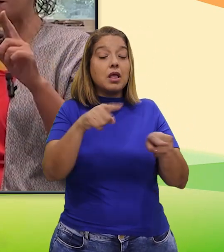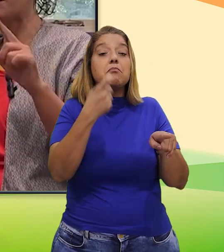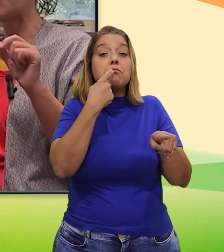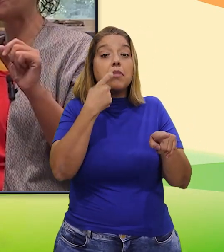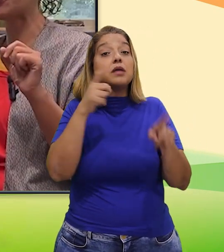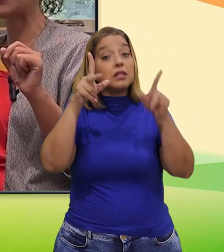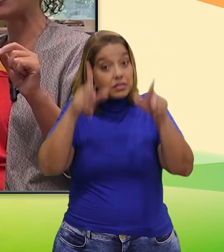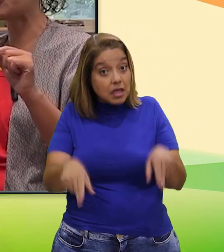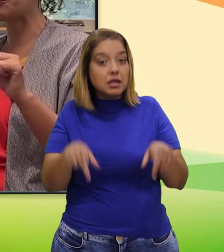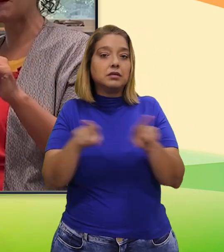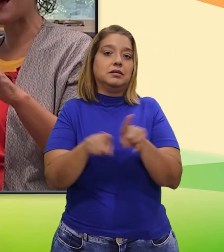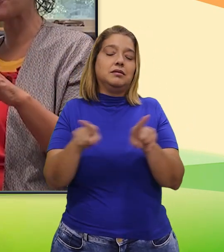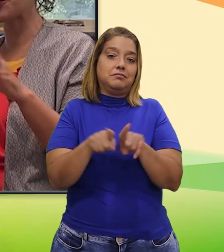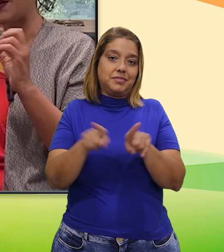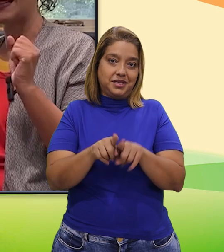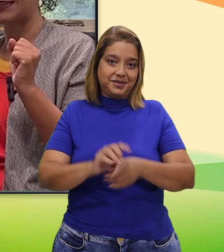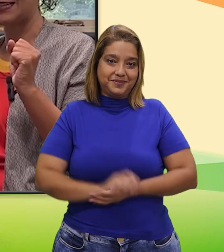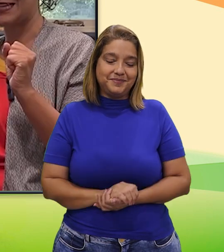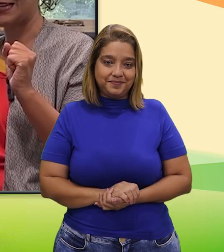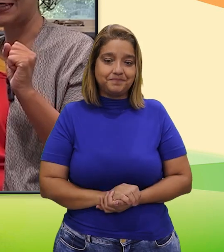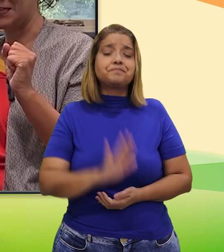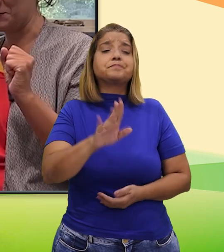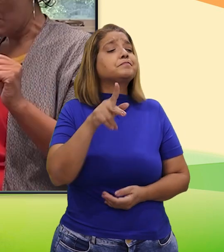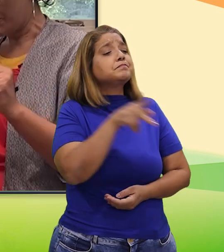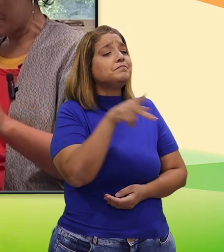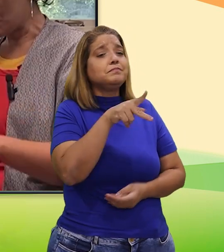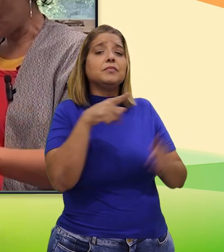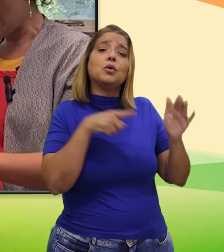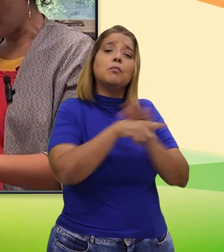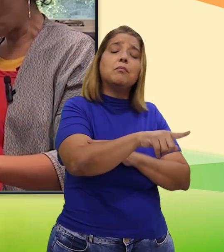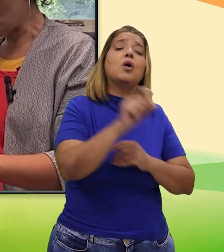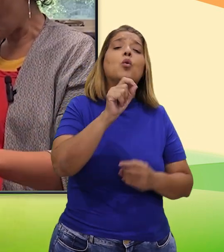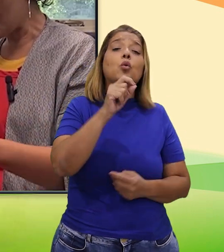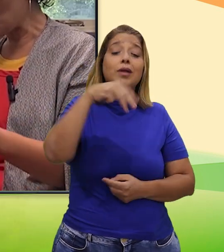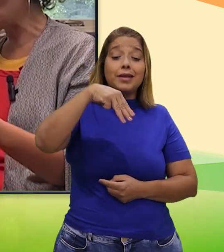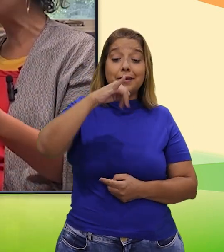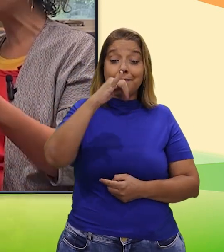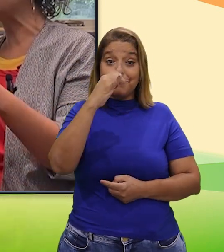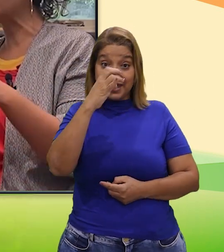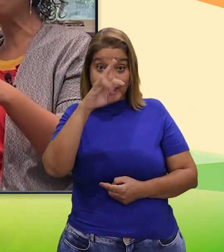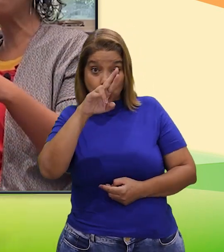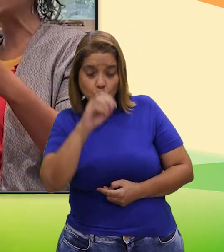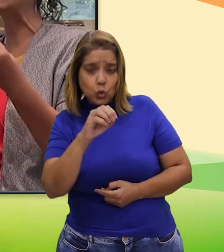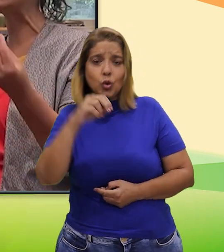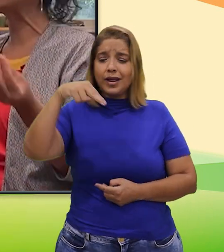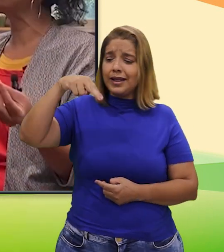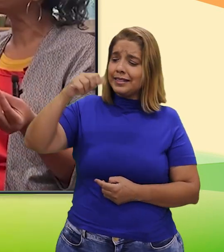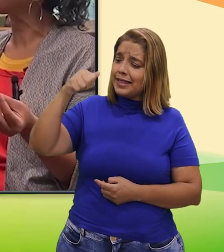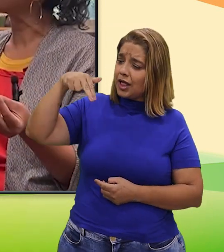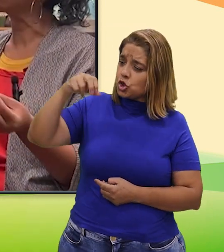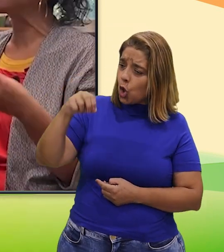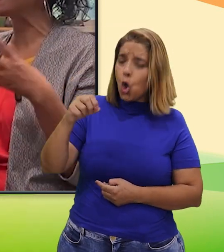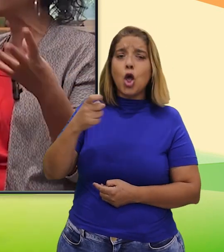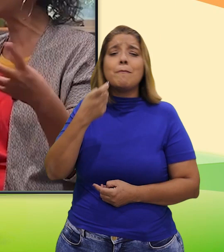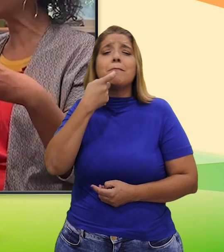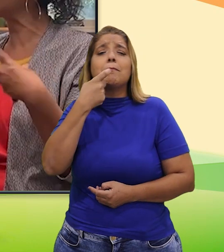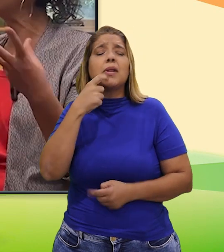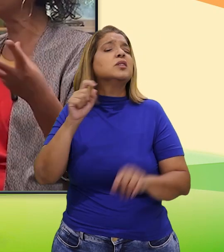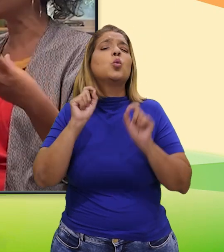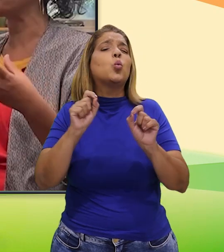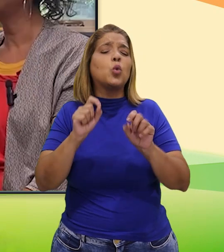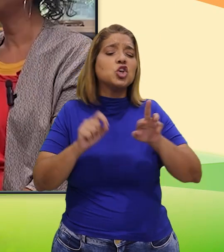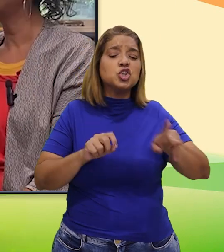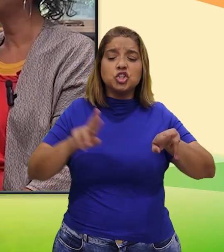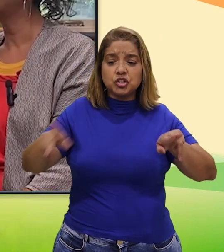É extremamente importante e o plástico entra nessa cadeia. Professora, sobre os micro e nanoplásticos, o que é